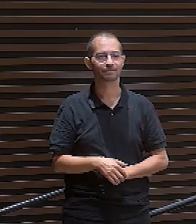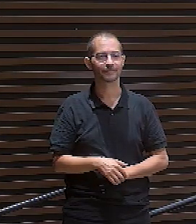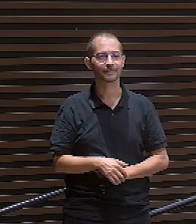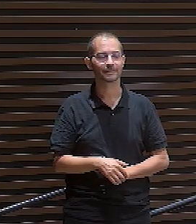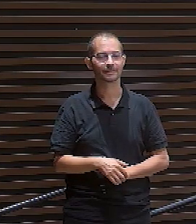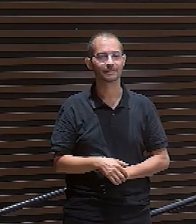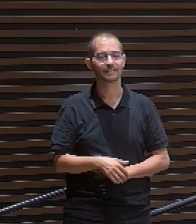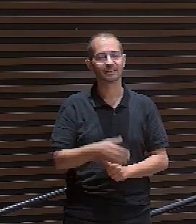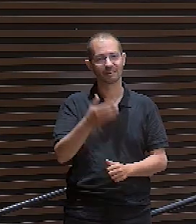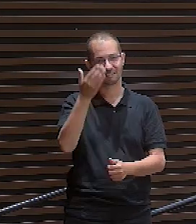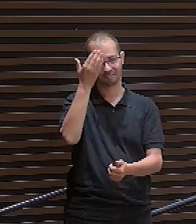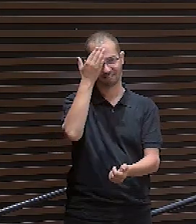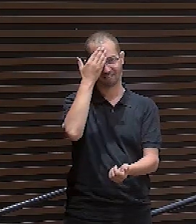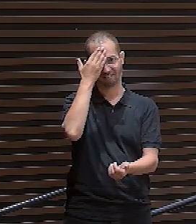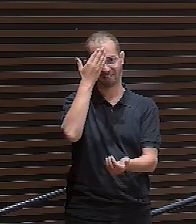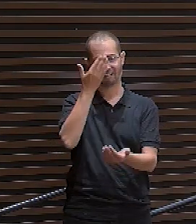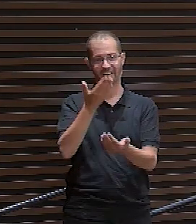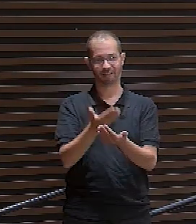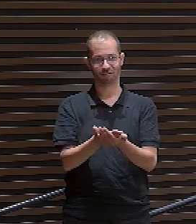Crendo.